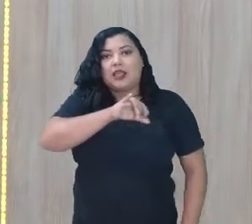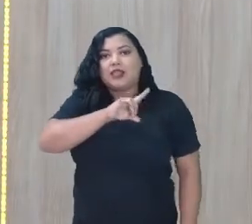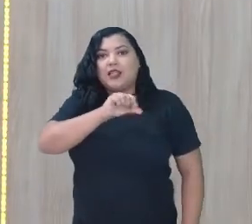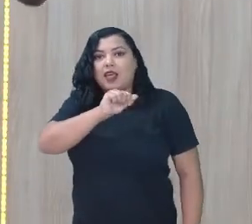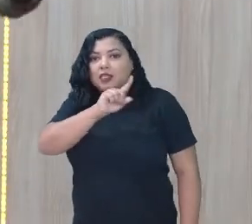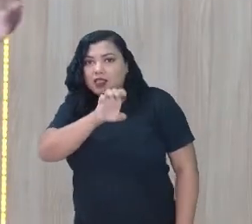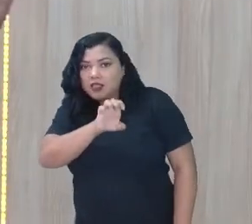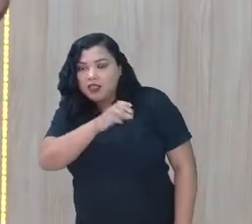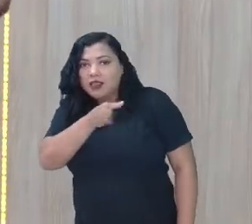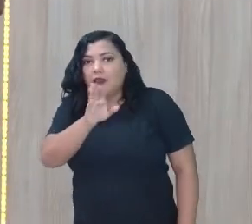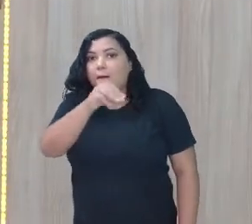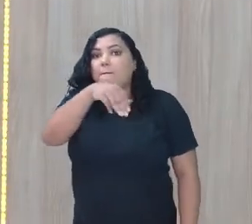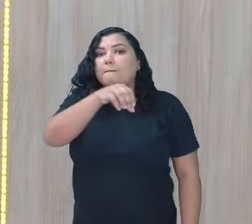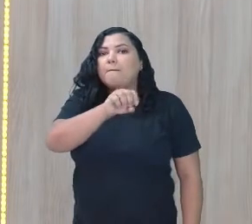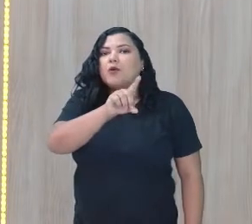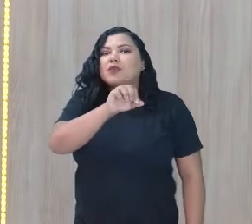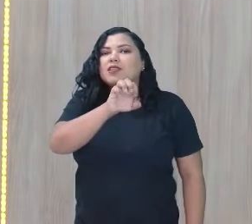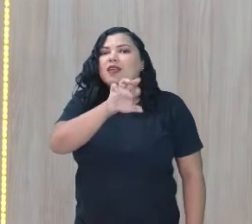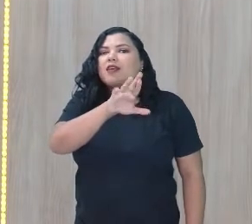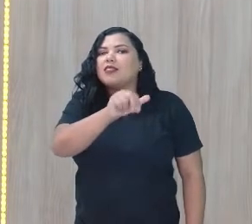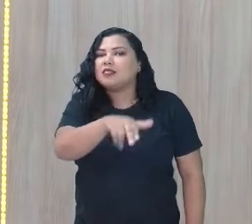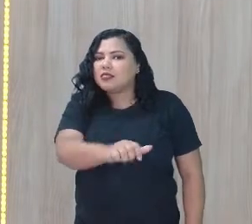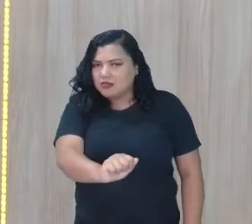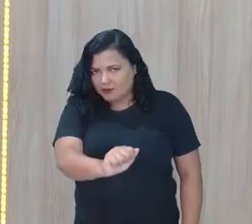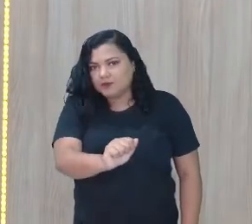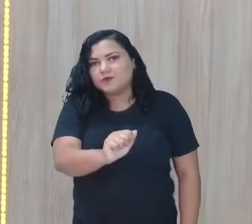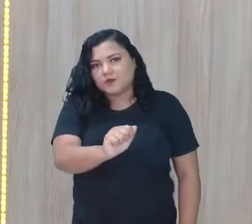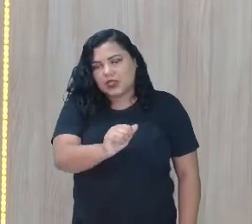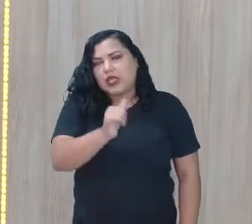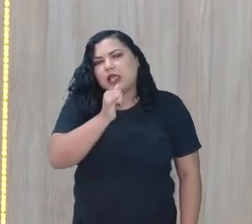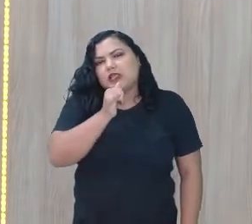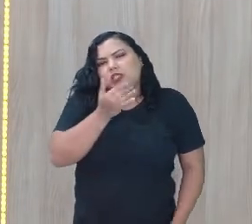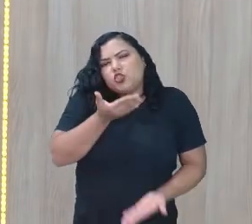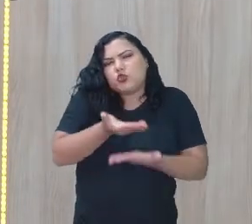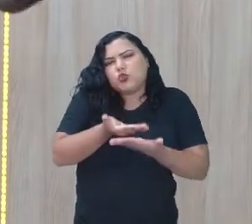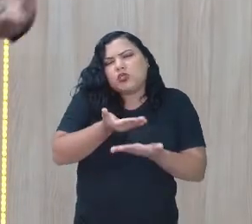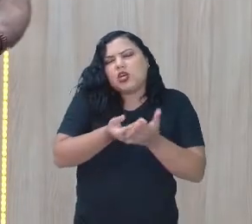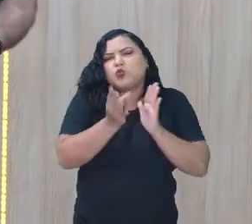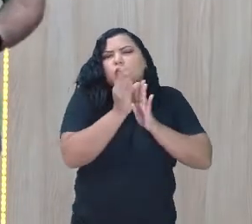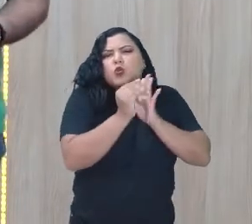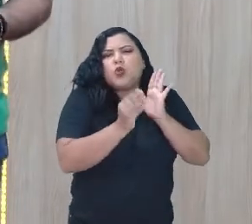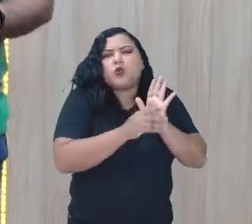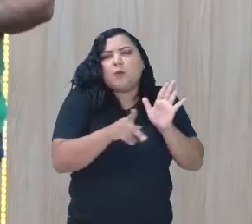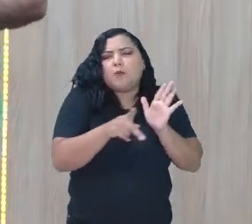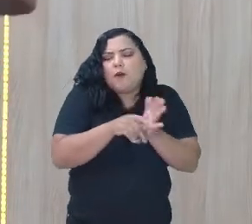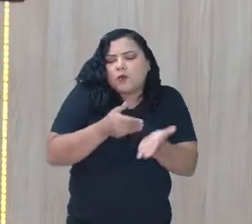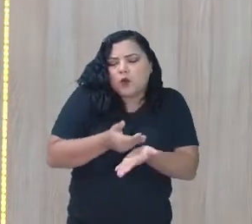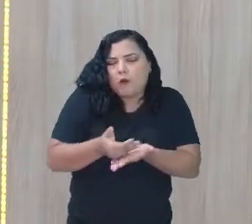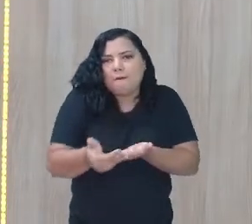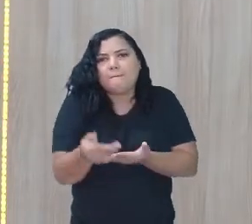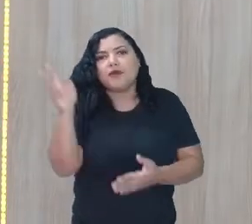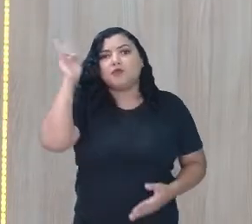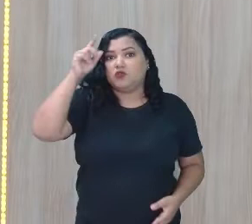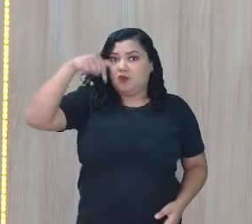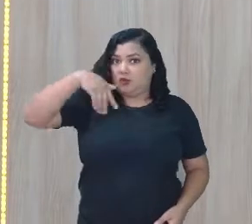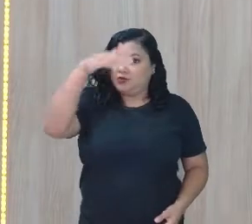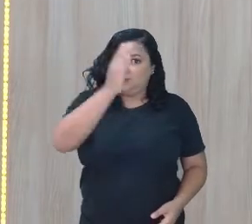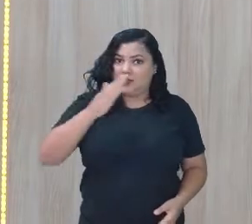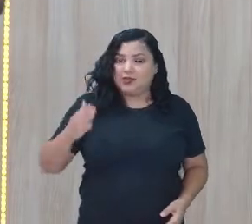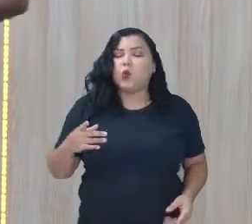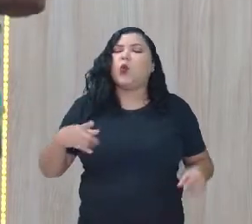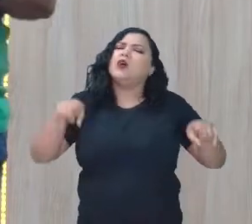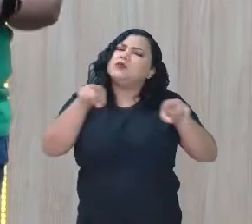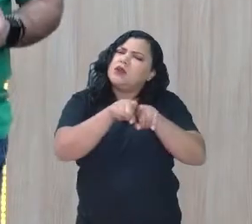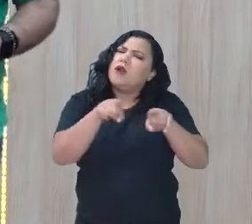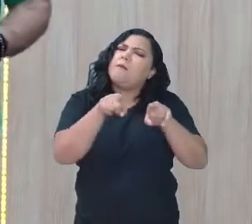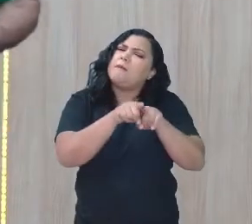pegando também parte, né, de conteúdos, né, do início da história do Brasil e transitando